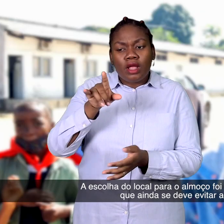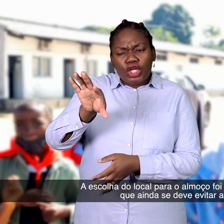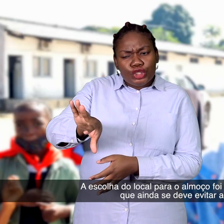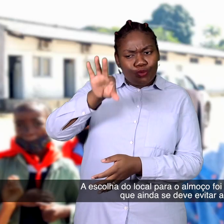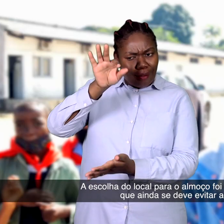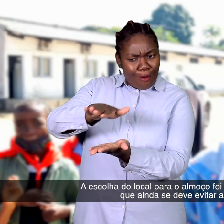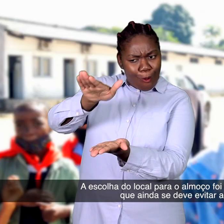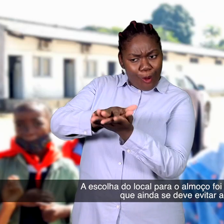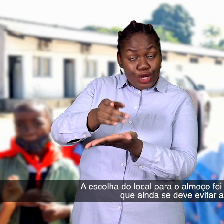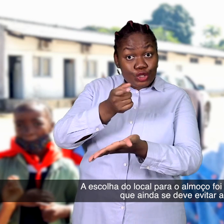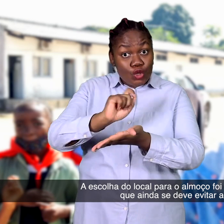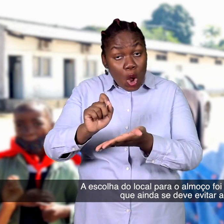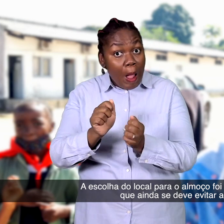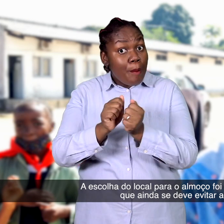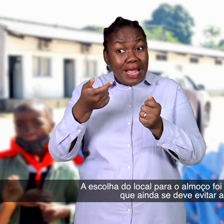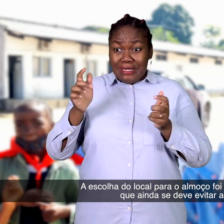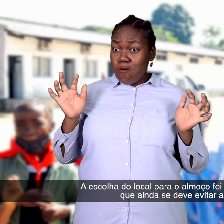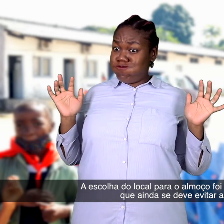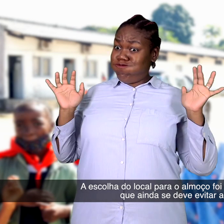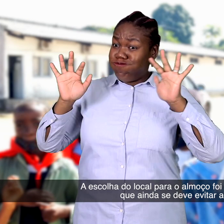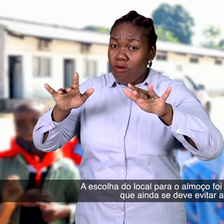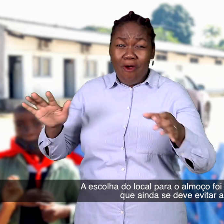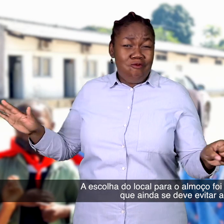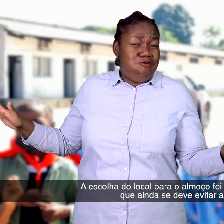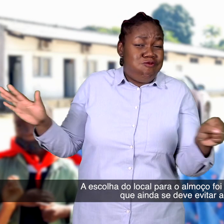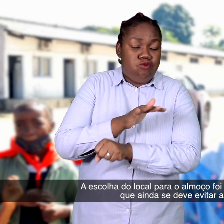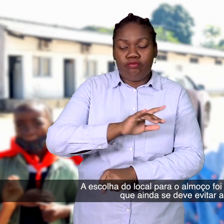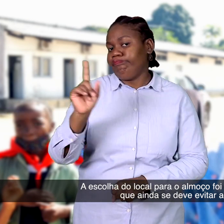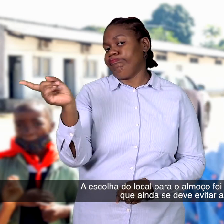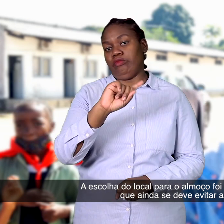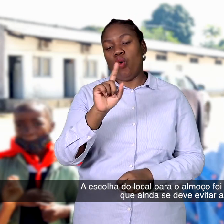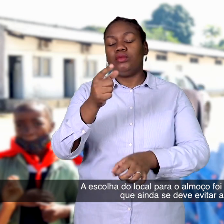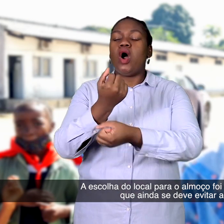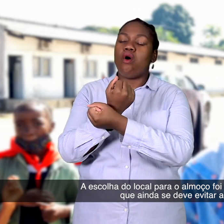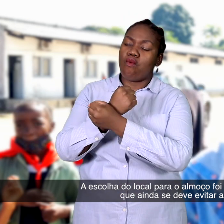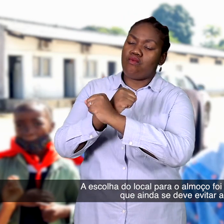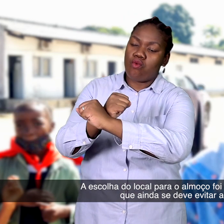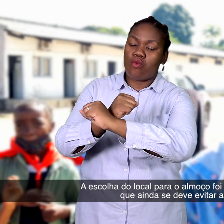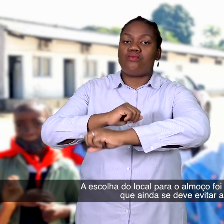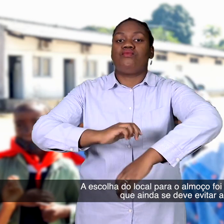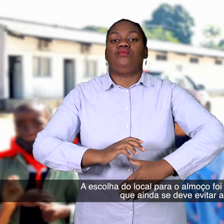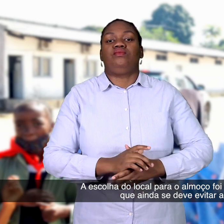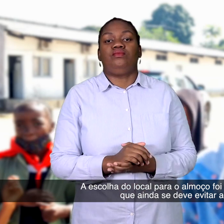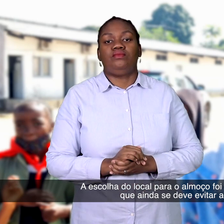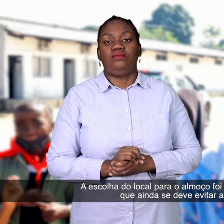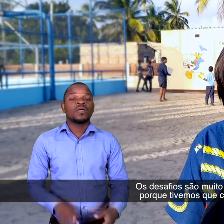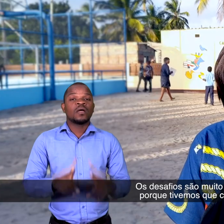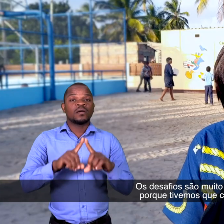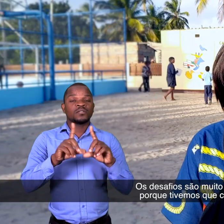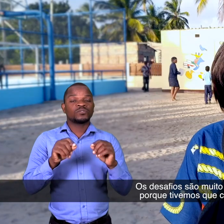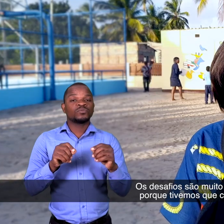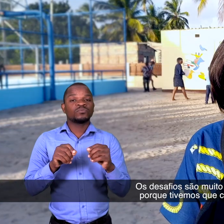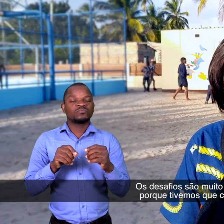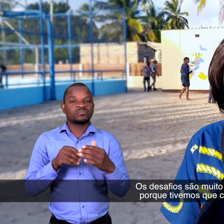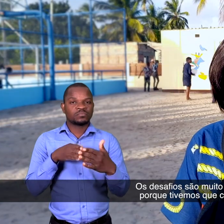A escolha do local para o almoço foi estratégica, atendendo o que ainda se deve evitar aglomerados. Os